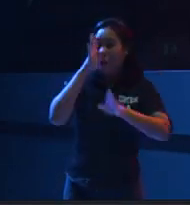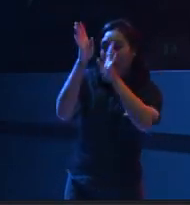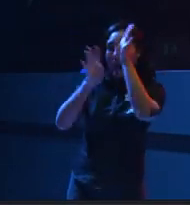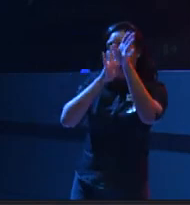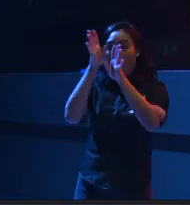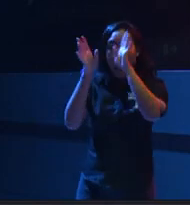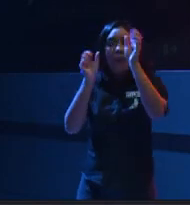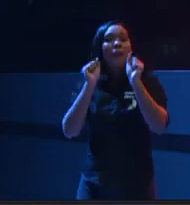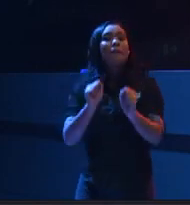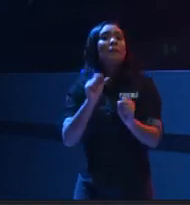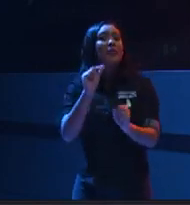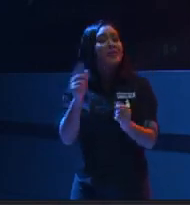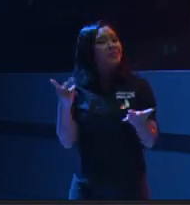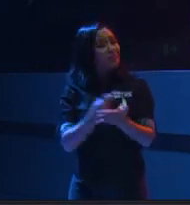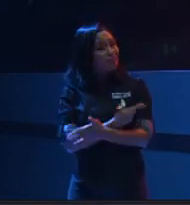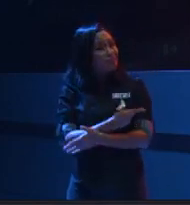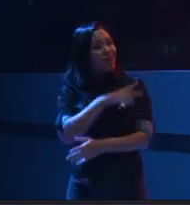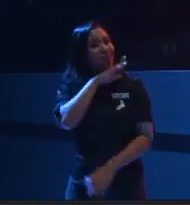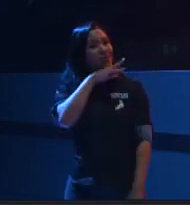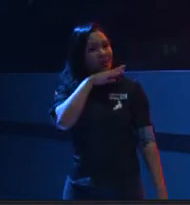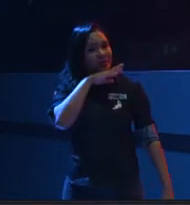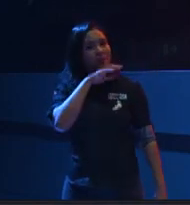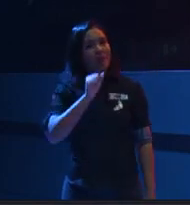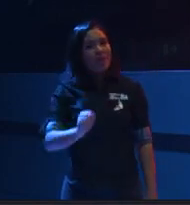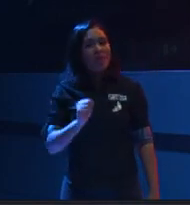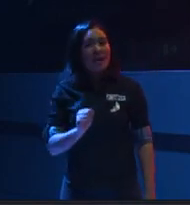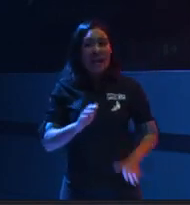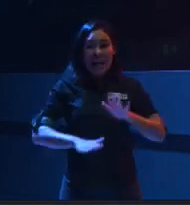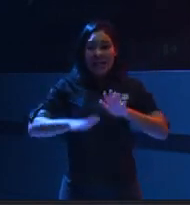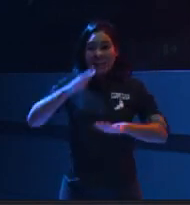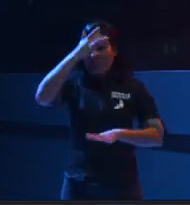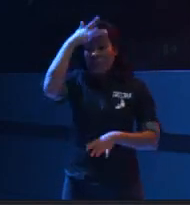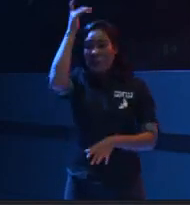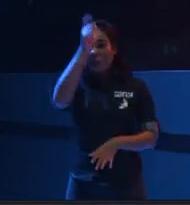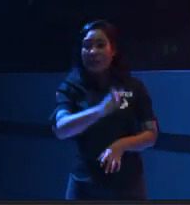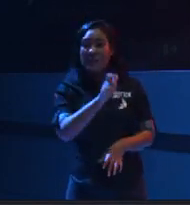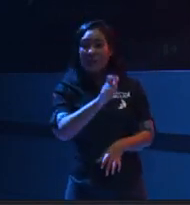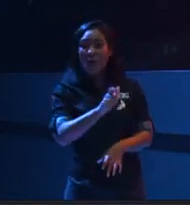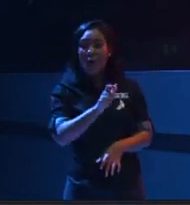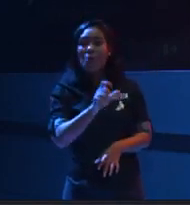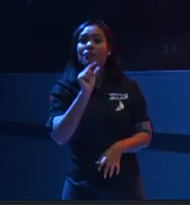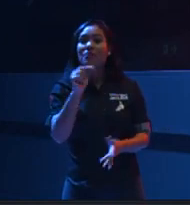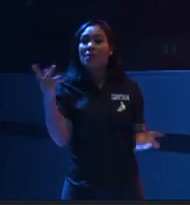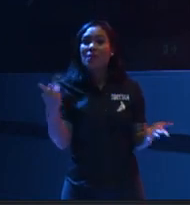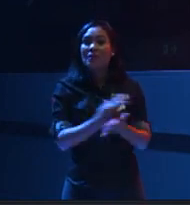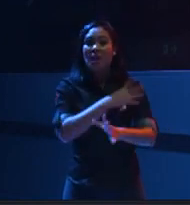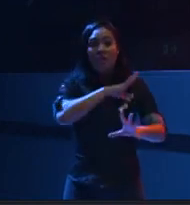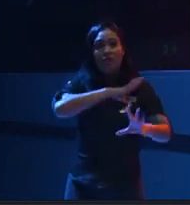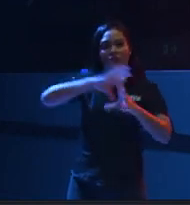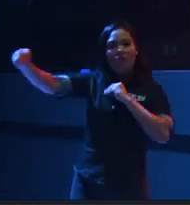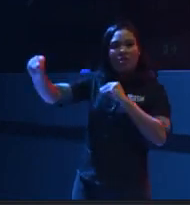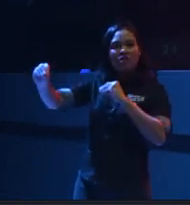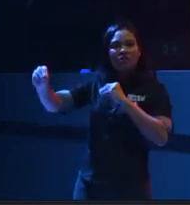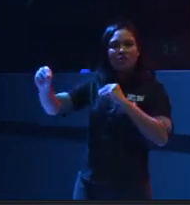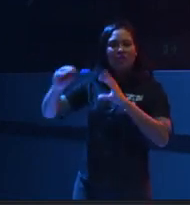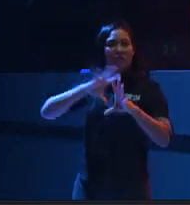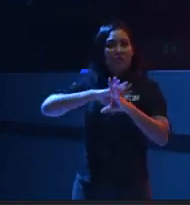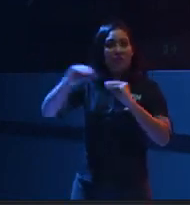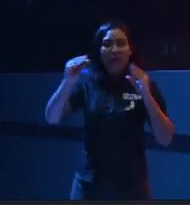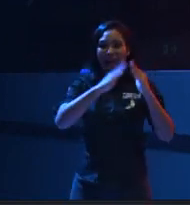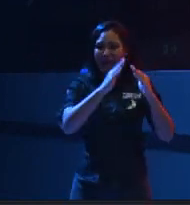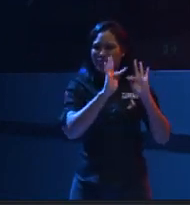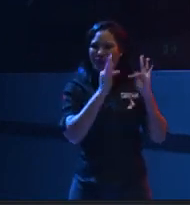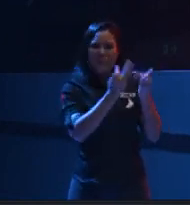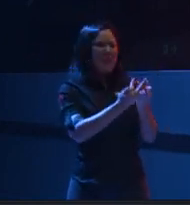e tem gente que tá tão insuportável que tá fugindo de casa morando sozinho é meu